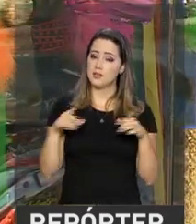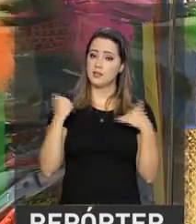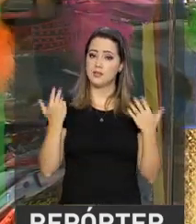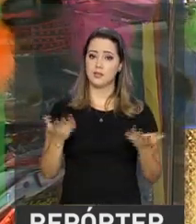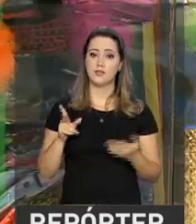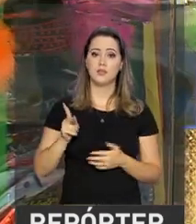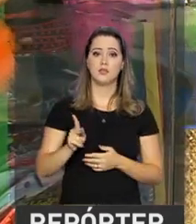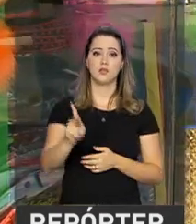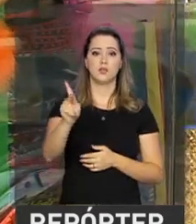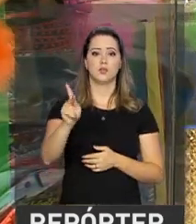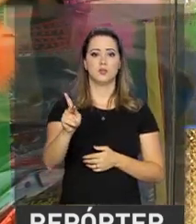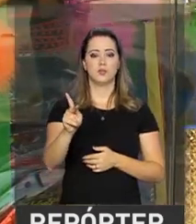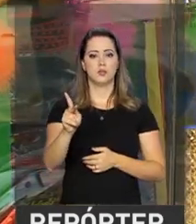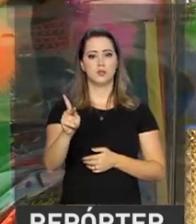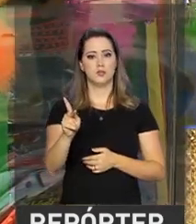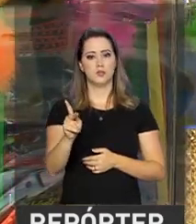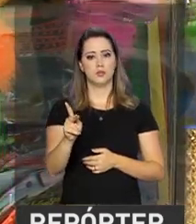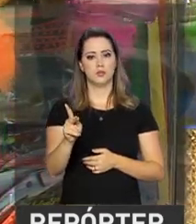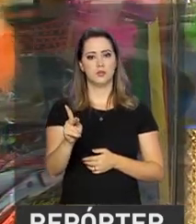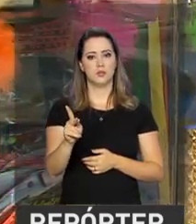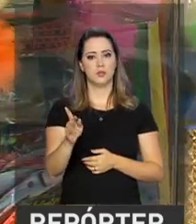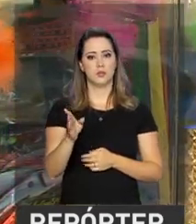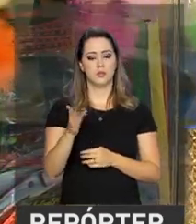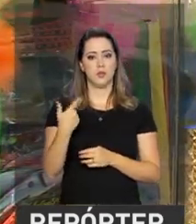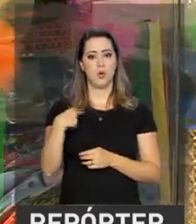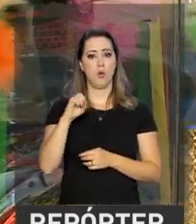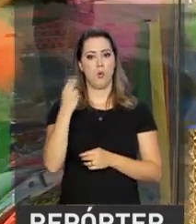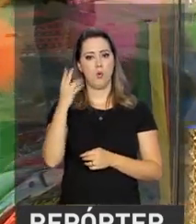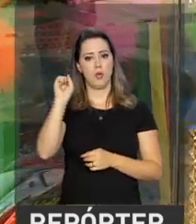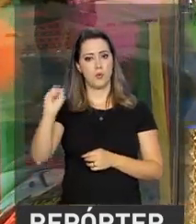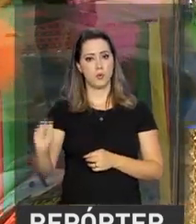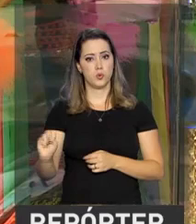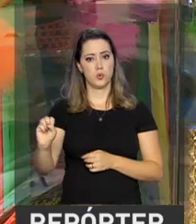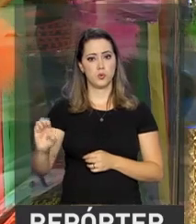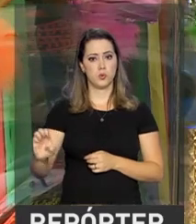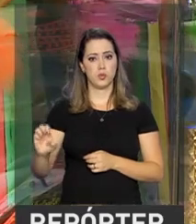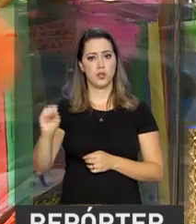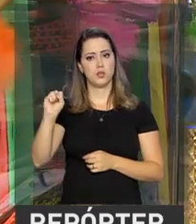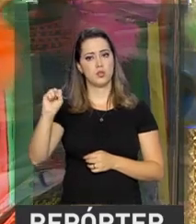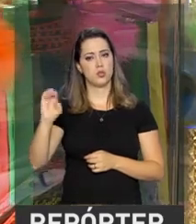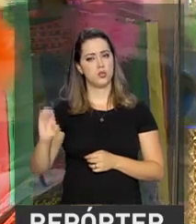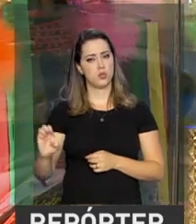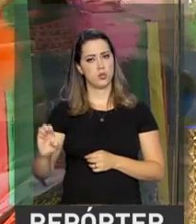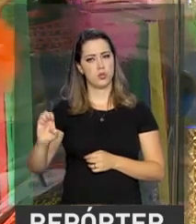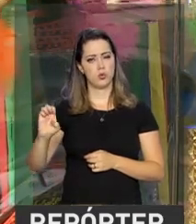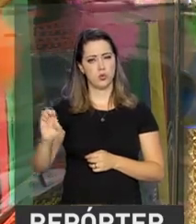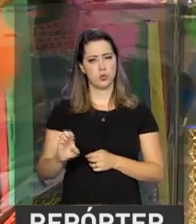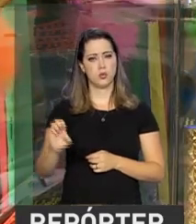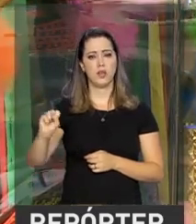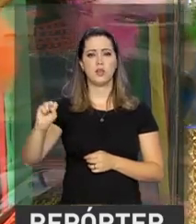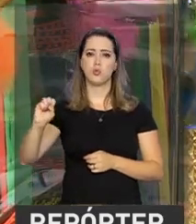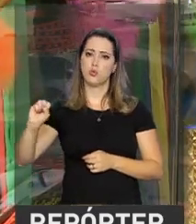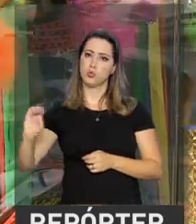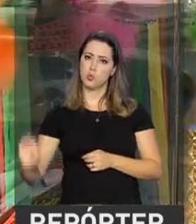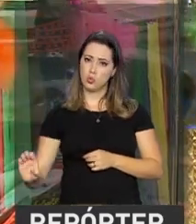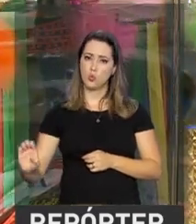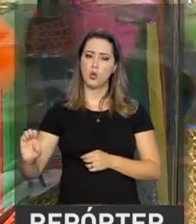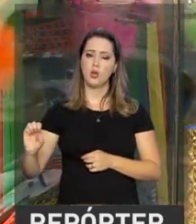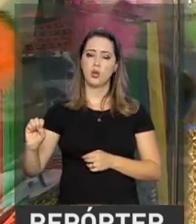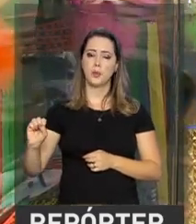então a gente sempre... Ou eu descia para o Sudeste, para o Sul, a gente já foi para Florianópolis,